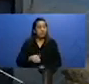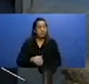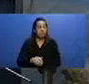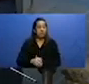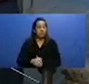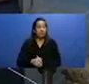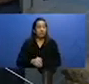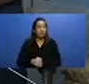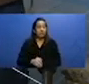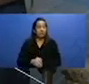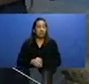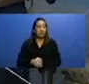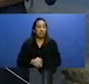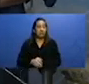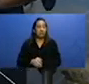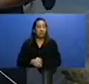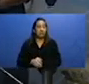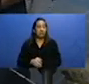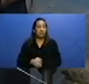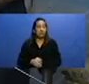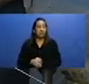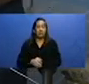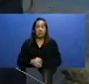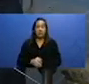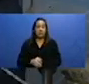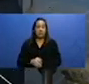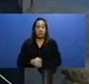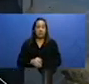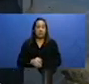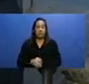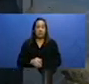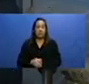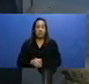existe a face, se o dado é de 1 a 6, não vai